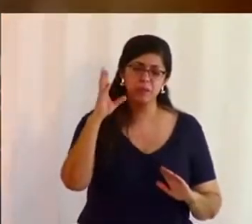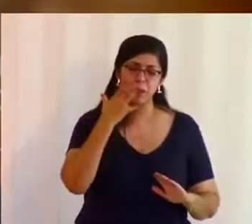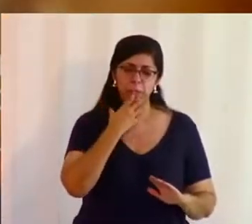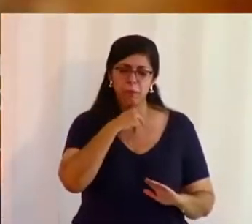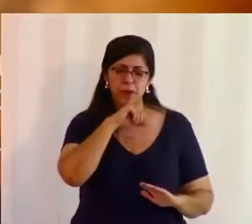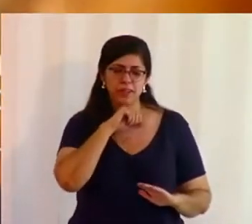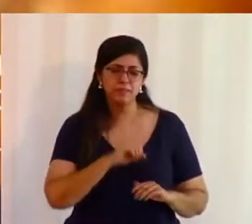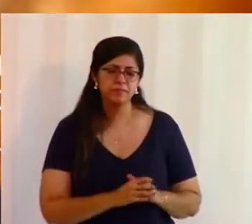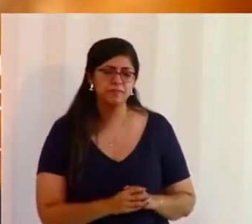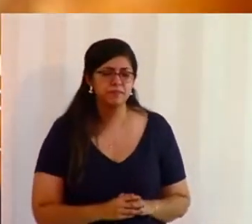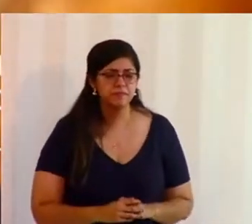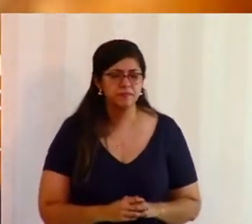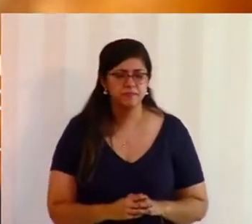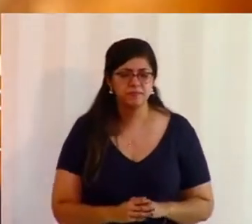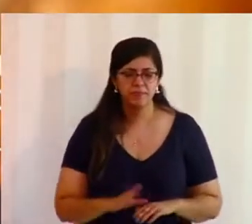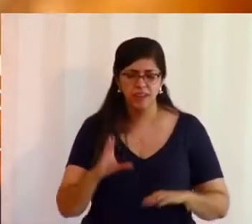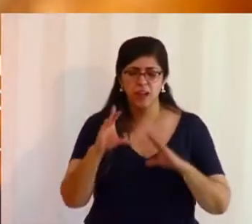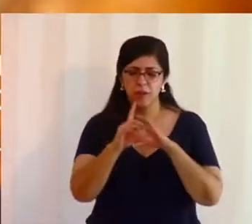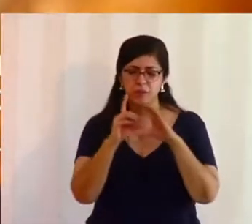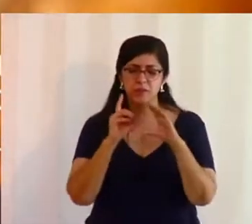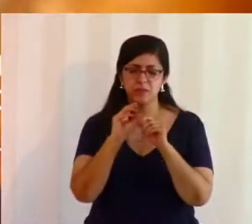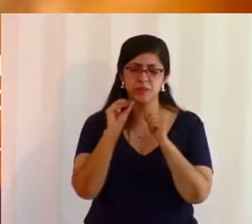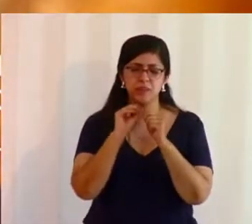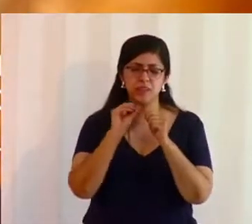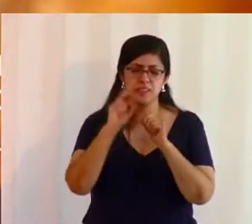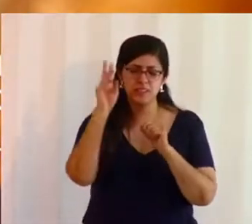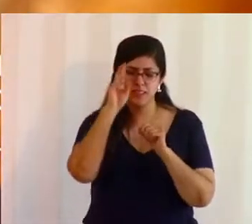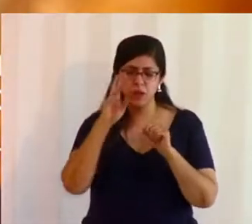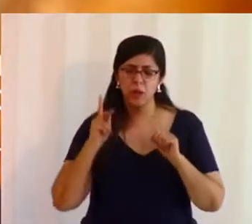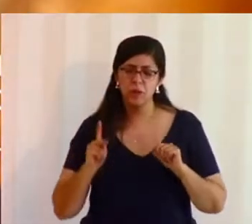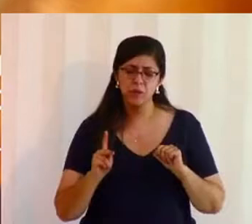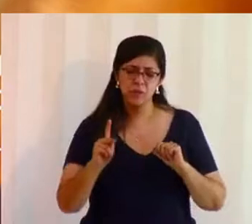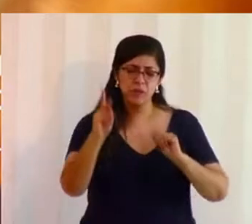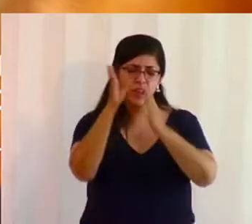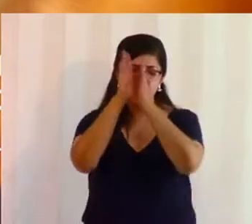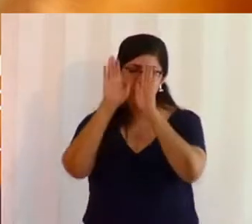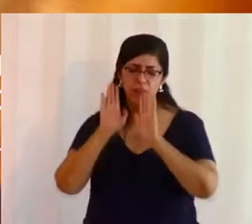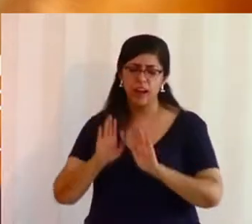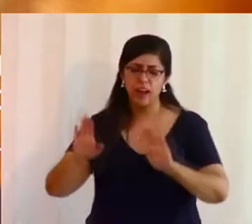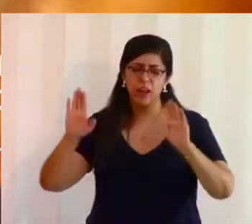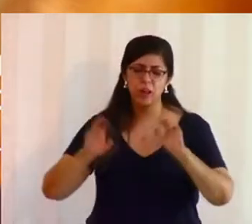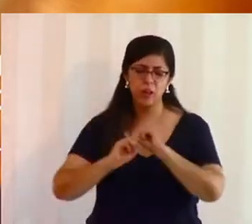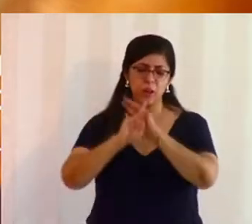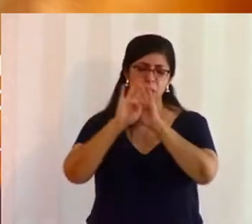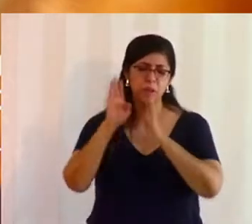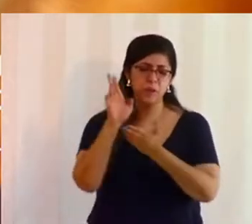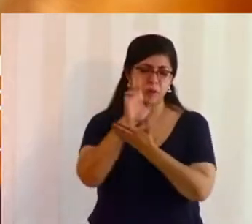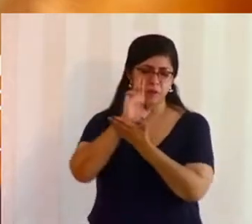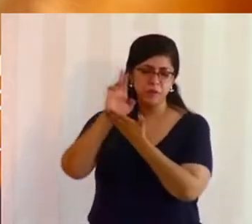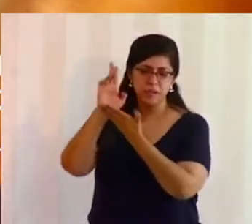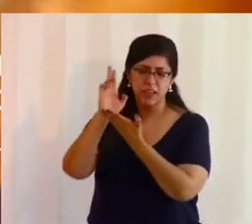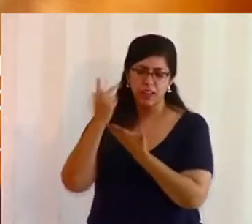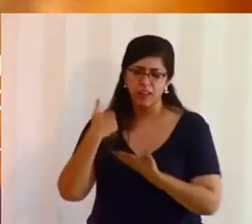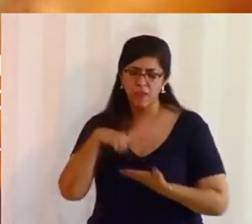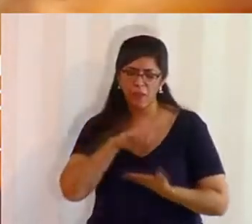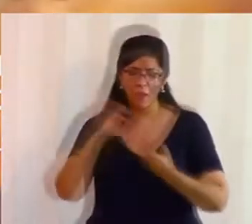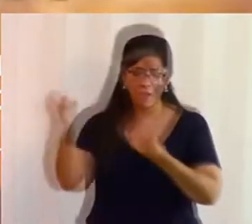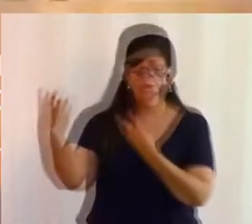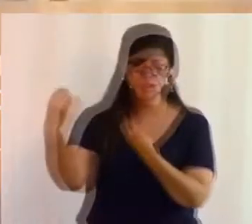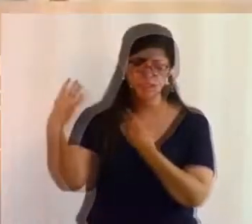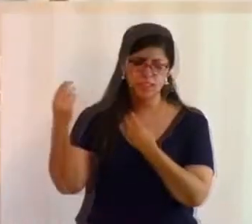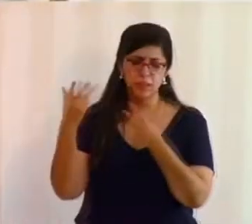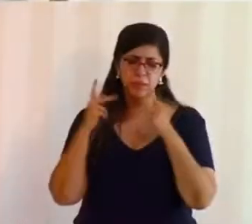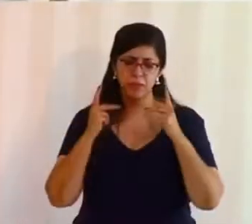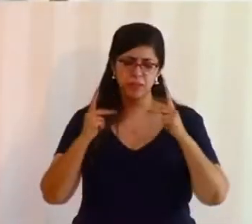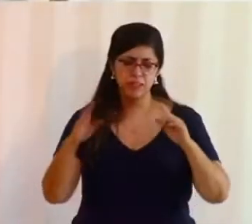estamos em culto, em adoração ao Senhor, e agora queremos continuar te adorando, glorificando o teu nome, ouvindo a instrução da